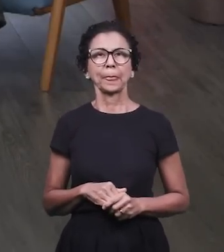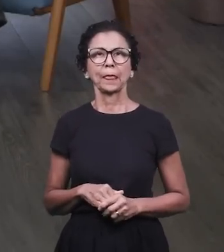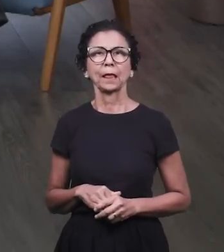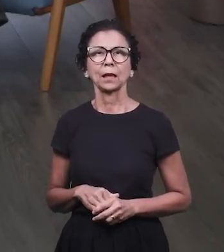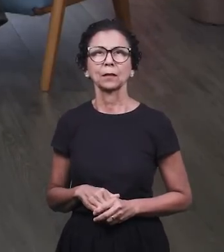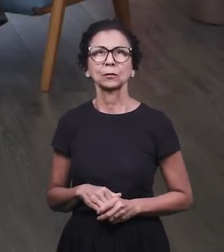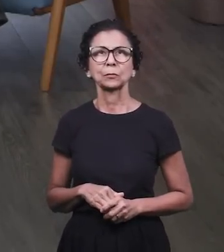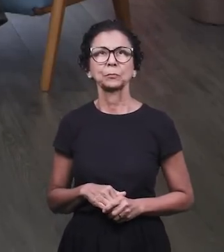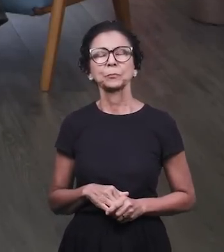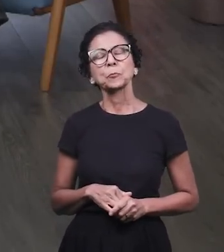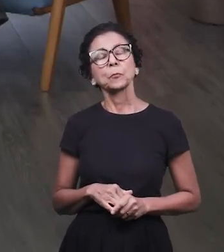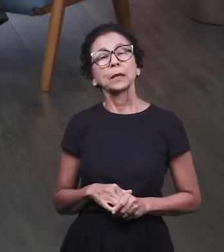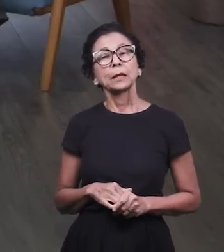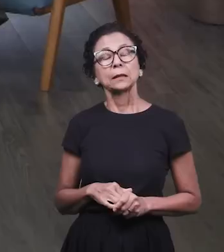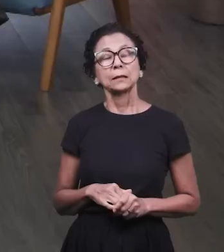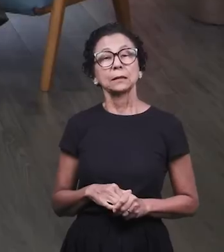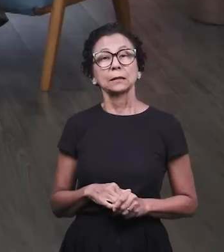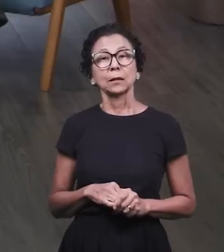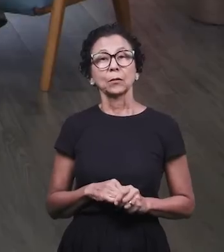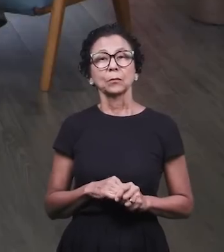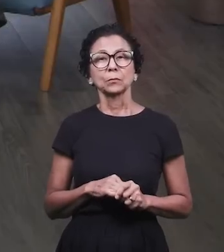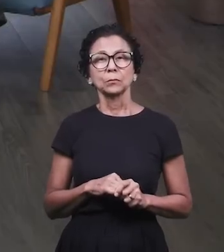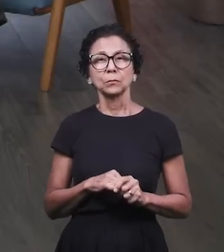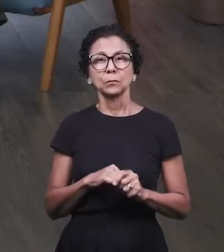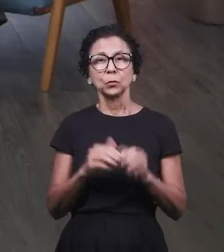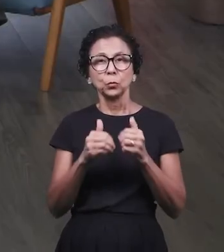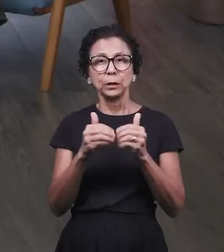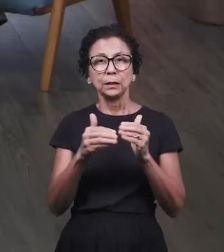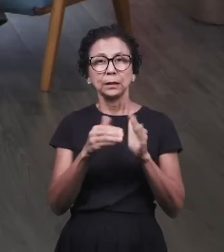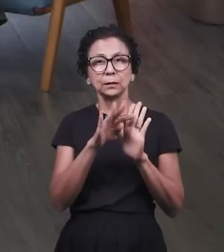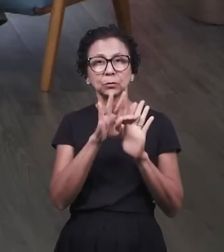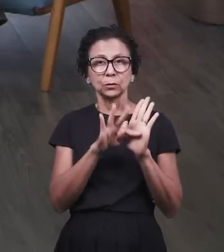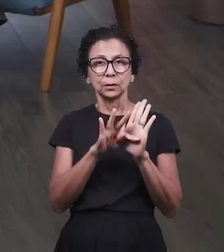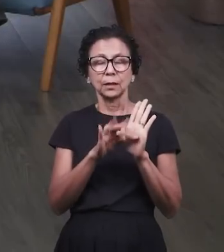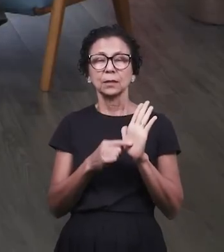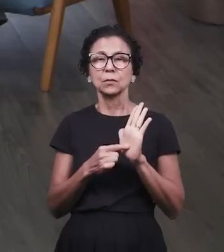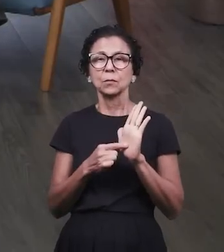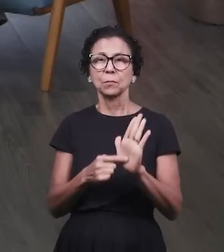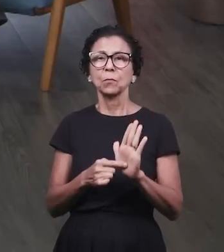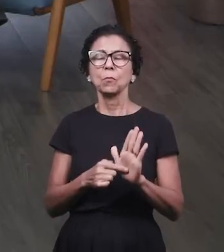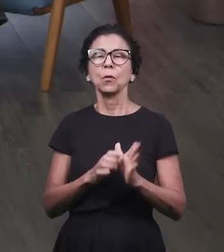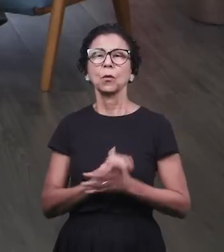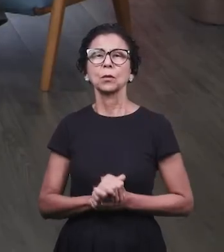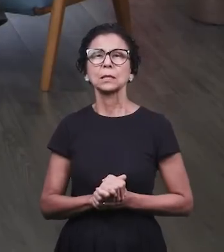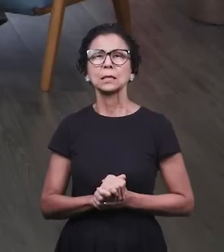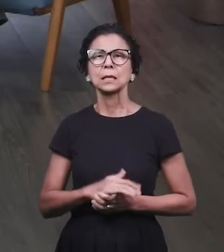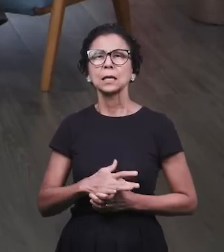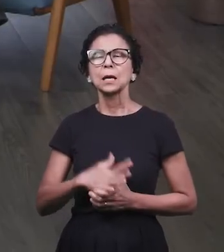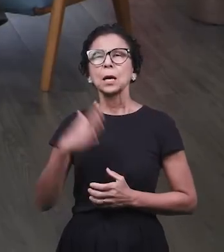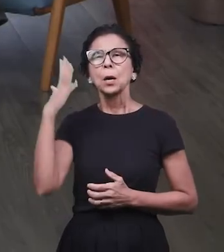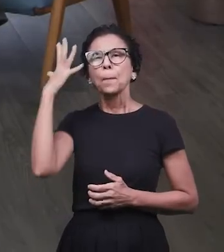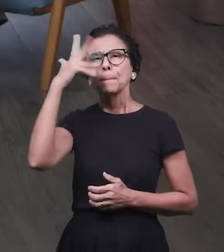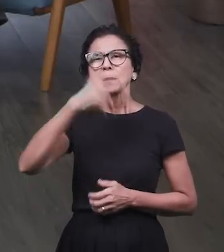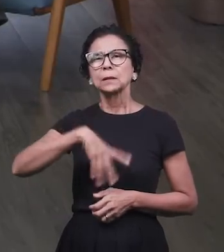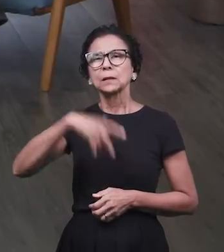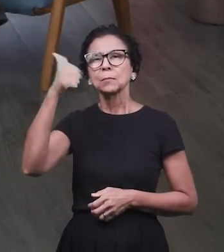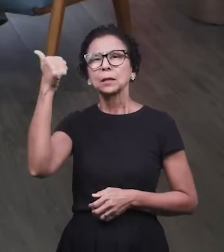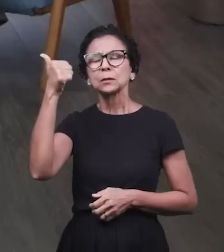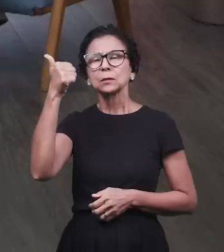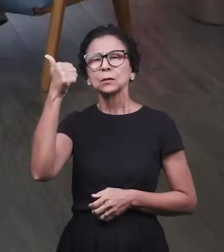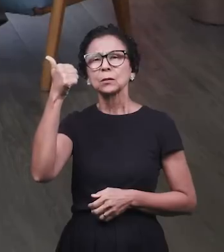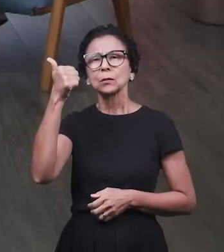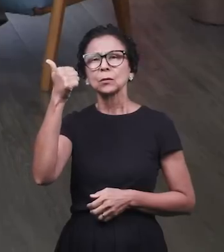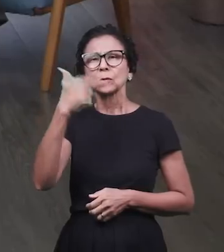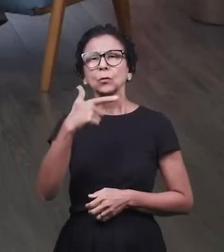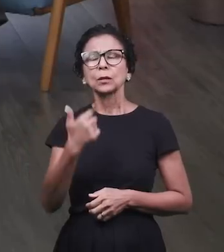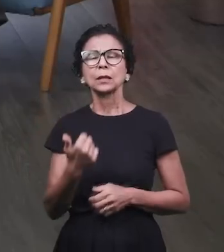ó mais formosa entre as mulheres. Aqui é o noivo, profeticamente o Senhor Jesus, falando